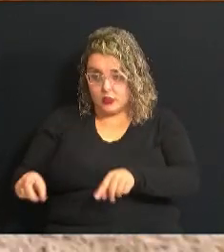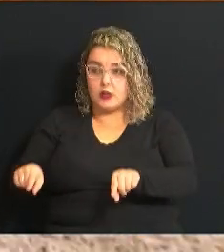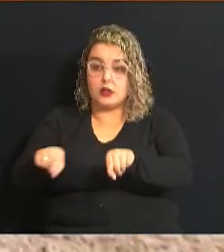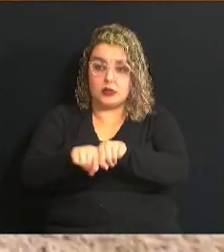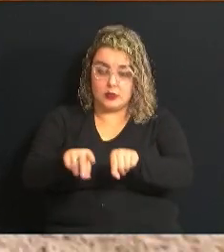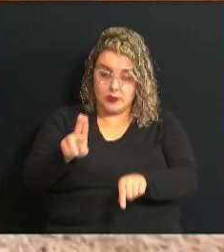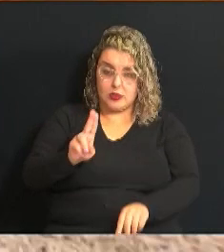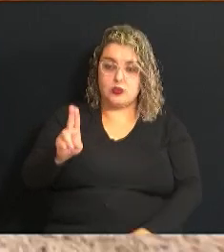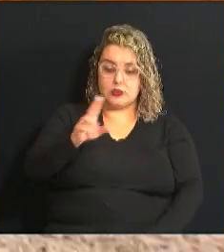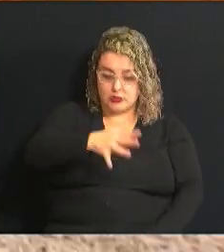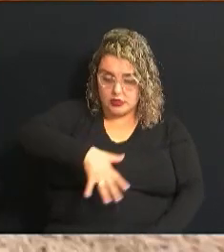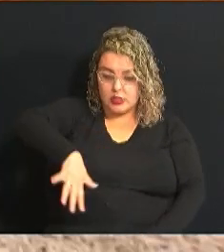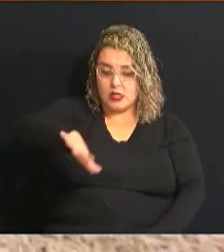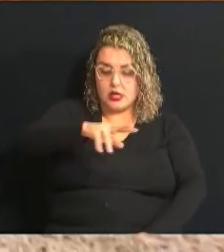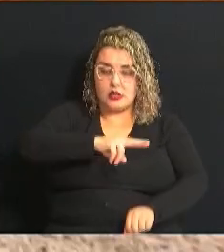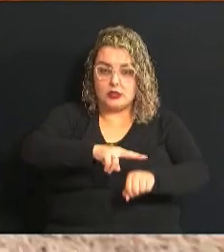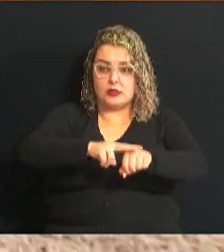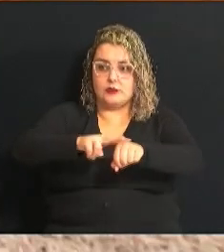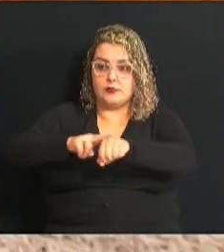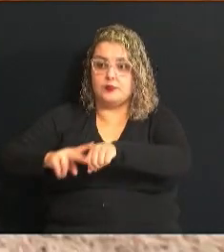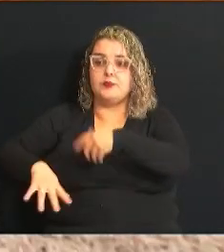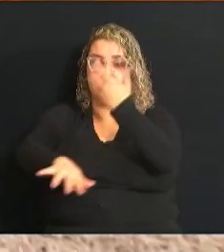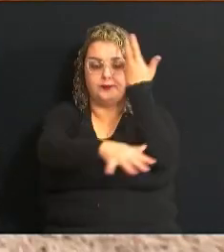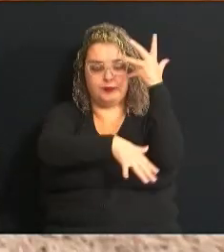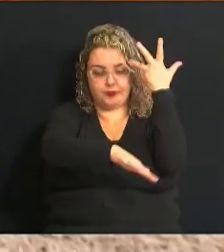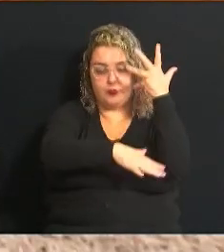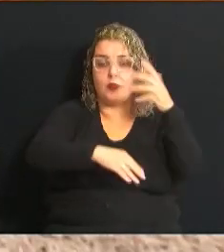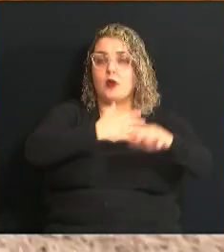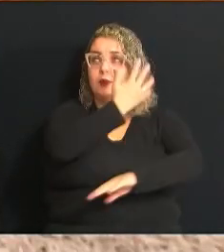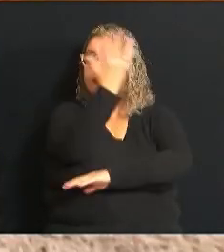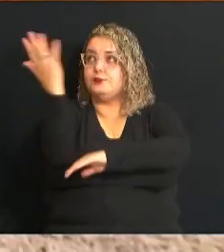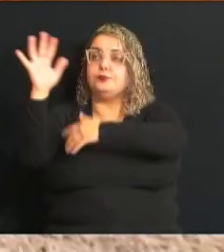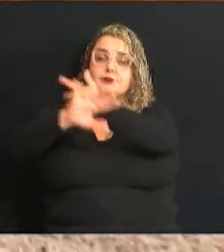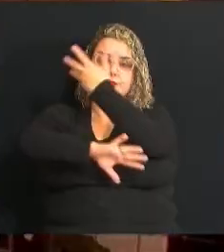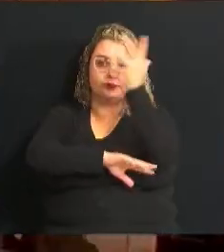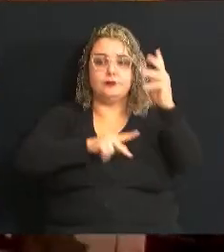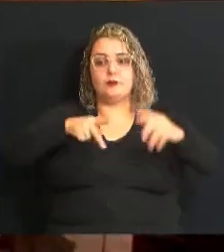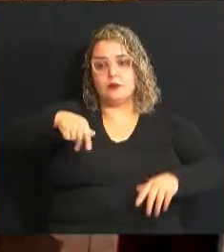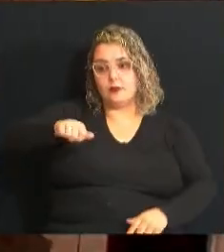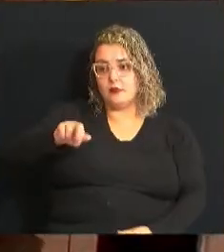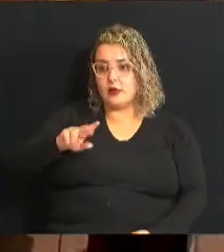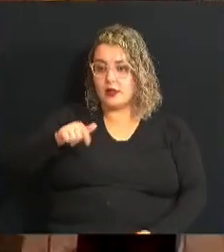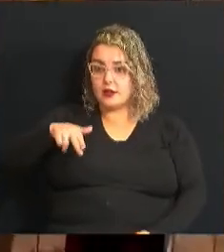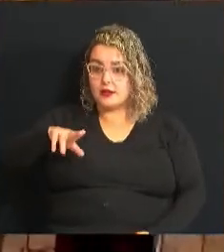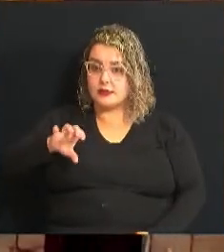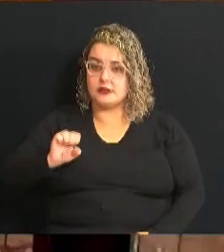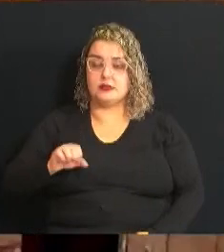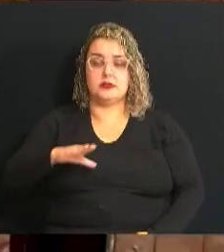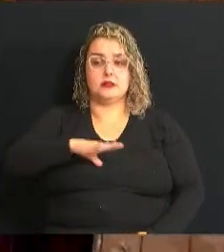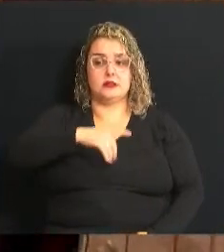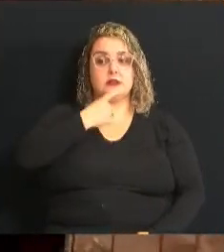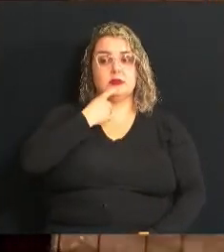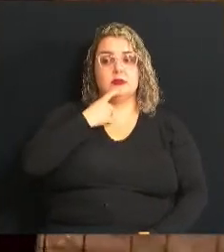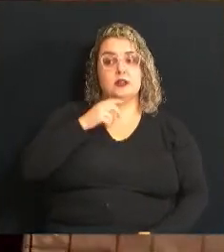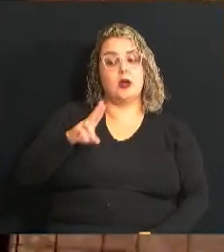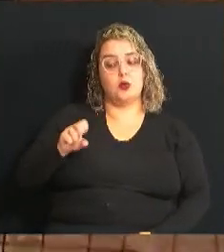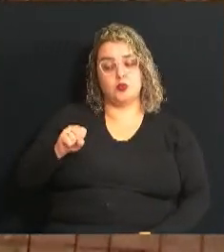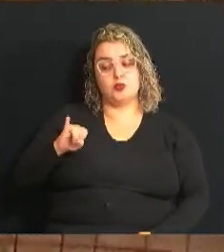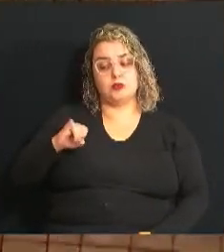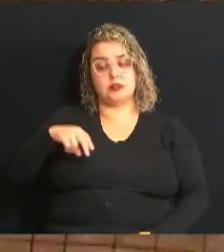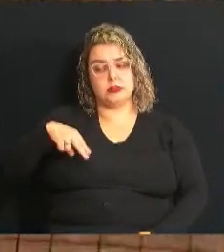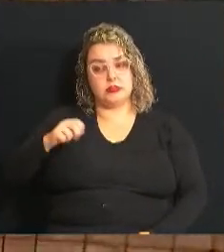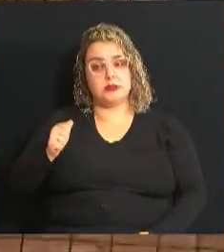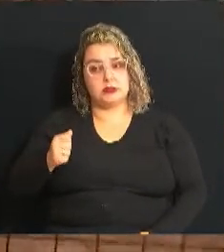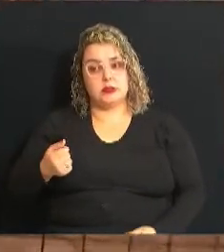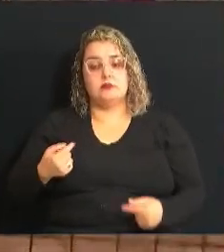em áreas verdes, como praças, bosques e parques da cidade. A usina é um projeto da Prefeitura em parceria